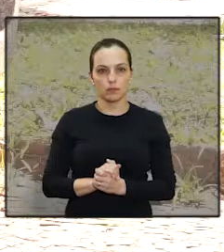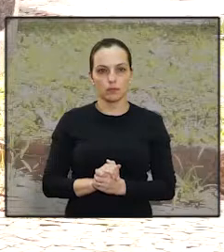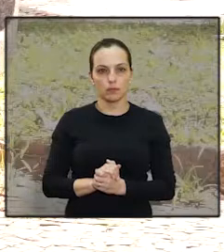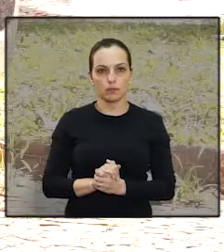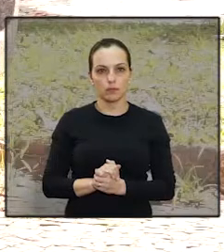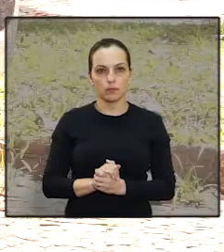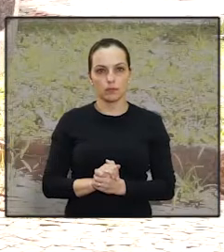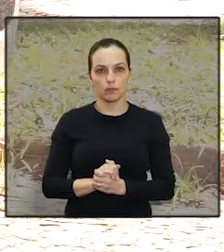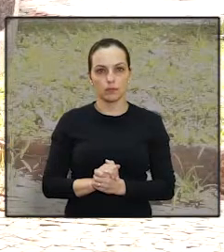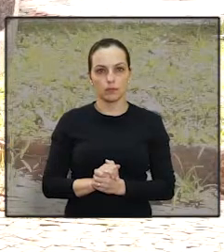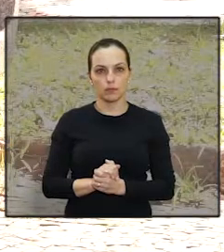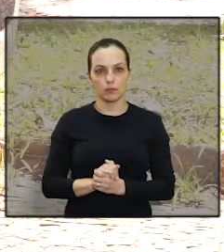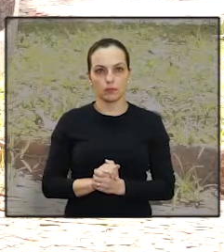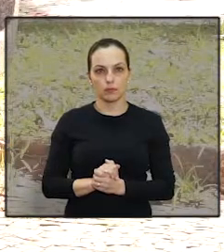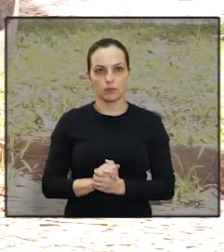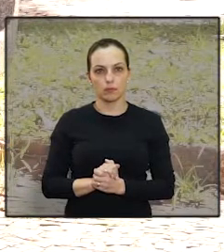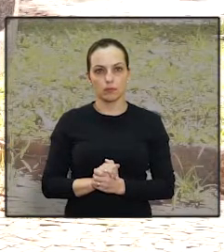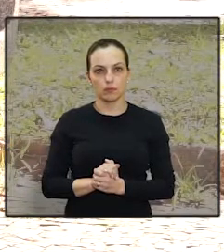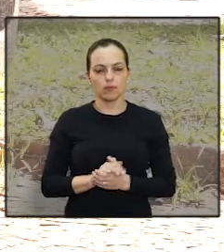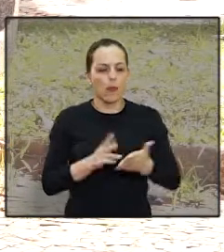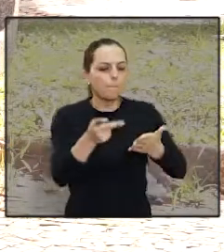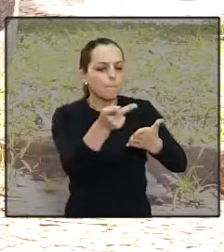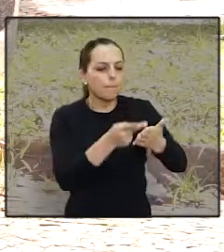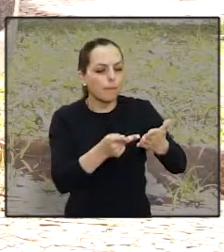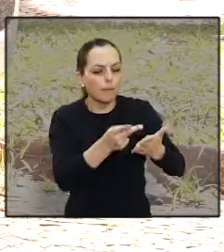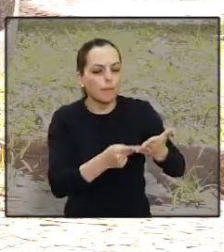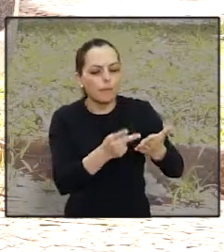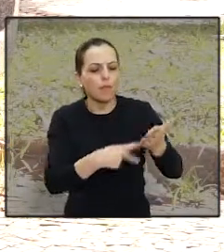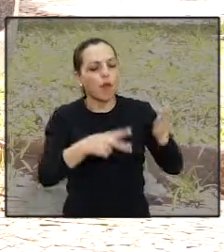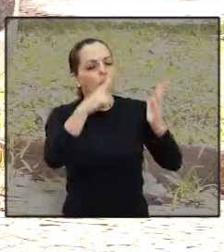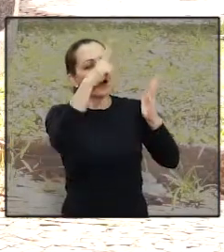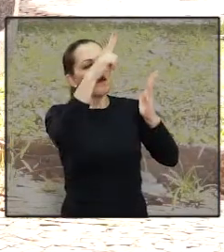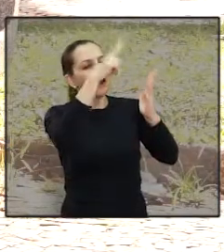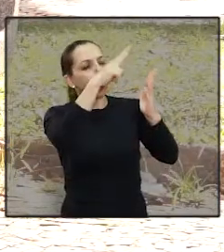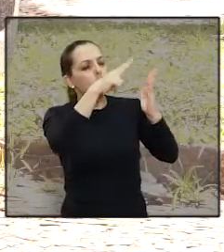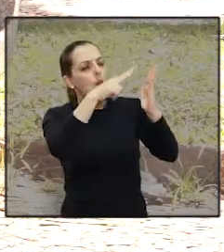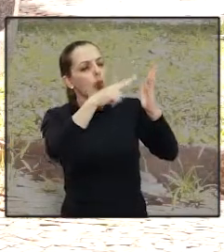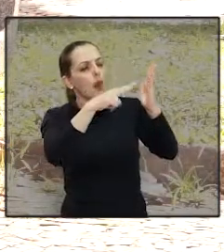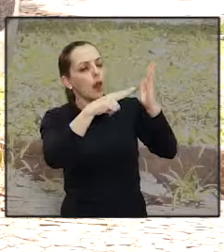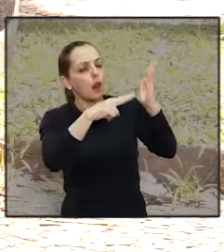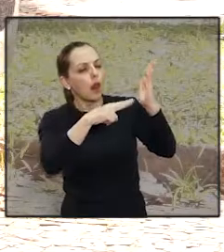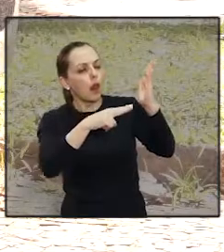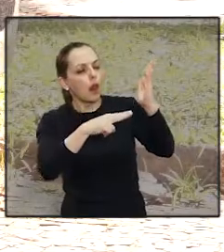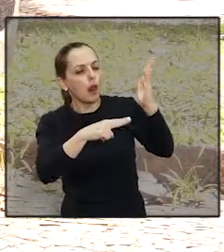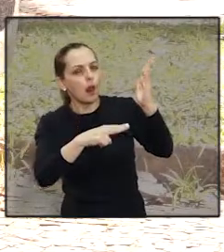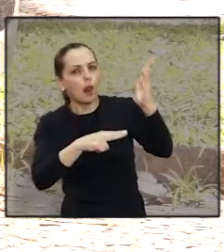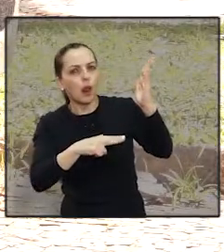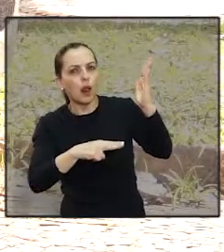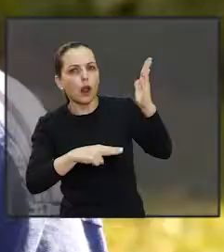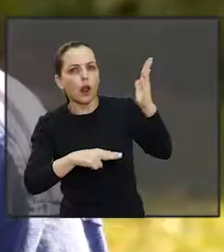E li essa poesia inteira para ele. Eu não vou falar que agora eu não tenho ela decorada inteira.